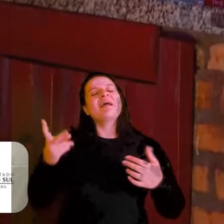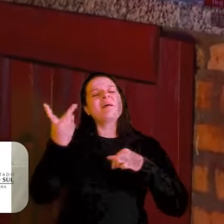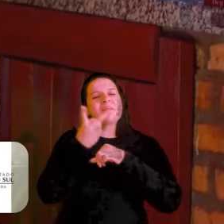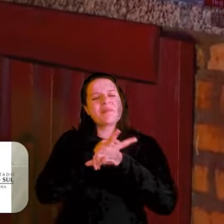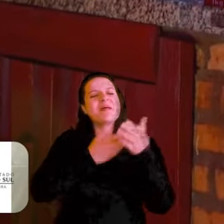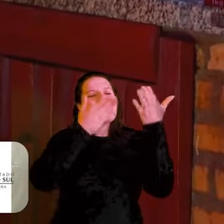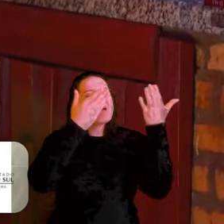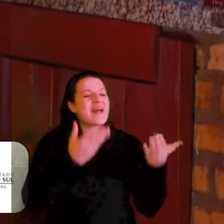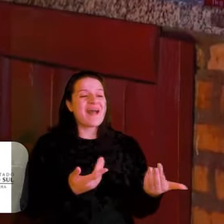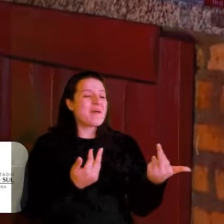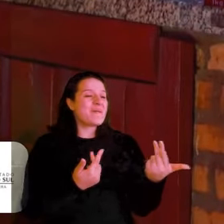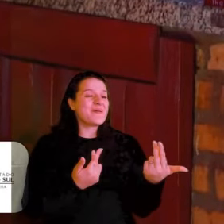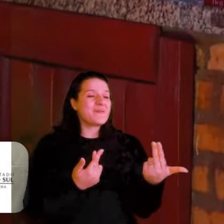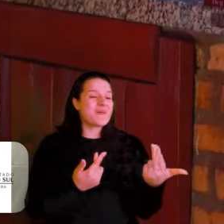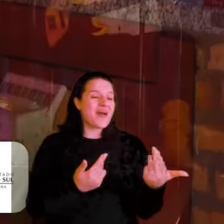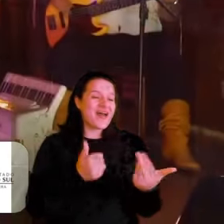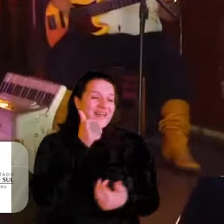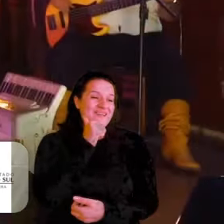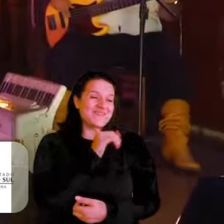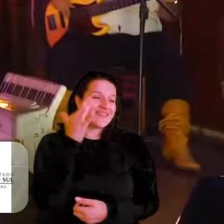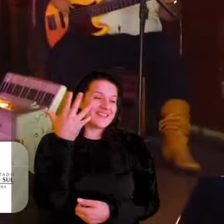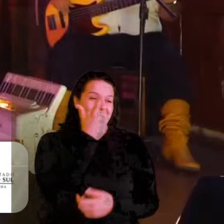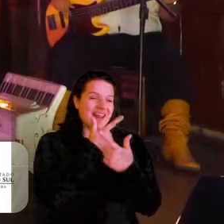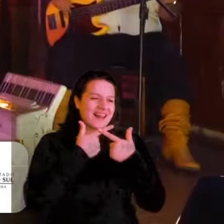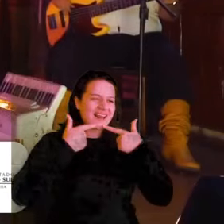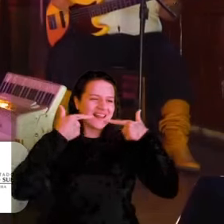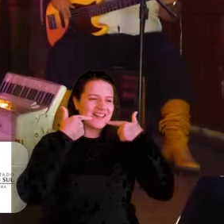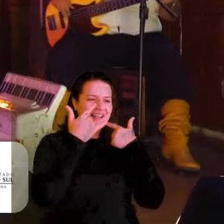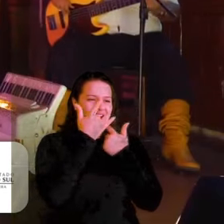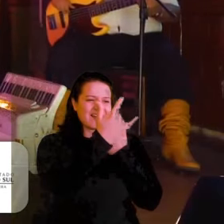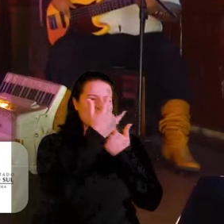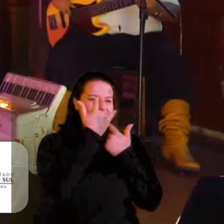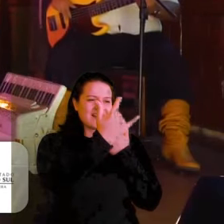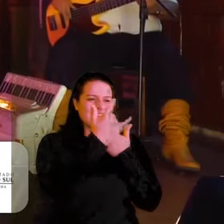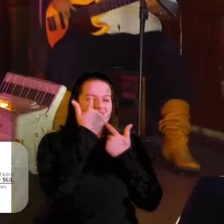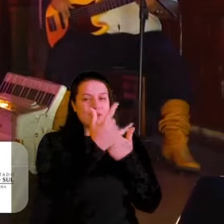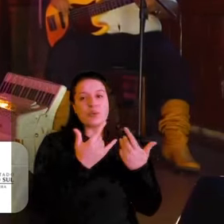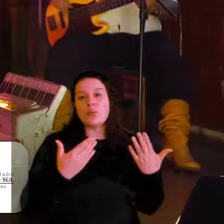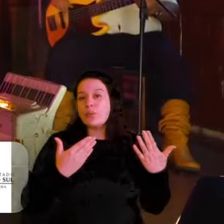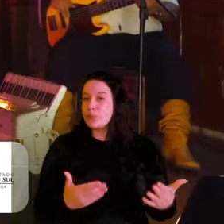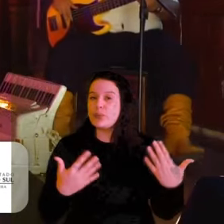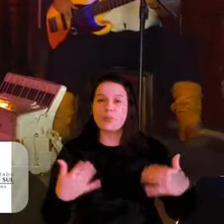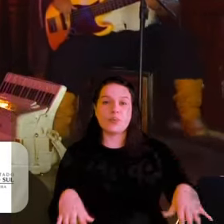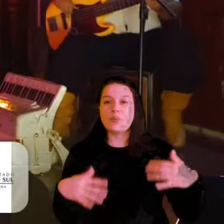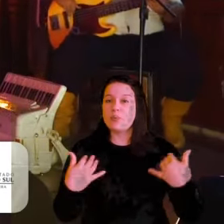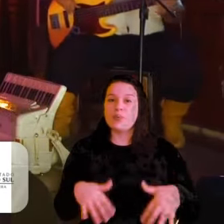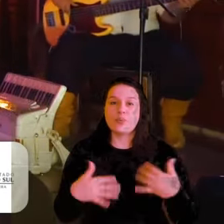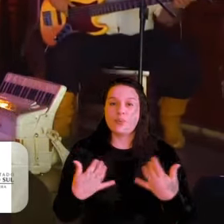Eu procurava alguém assim para me amar. Sorriso lindo, foi tão bom